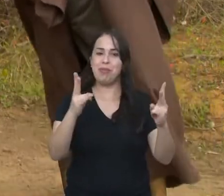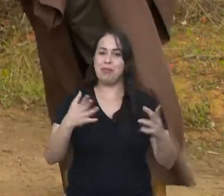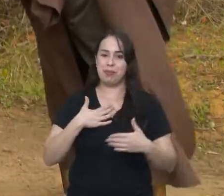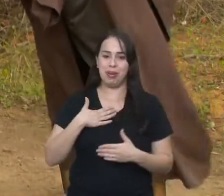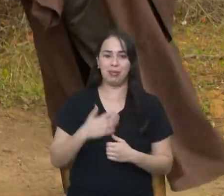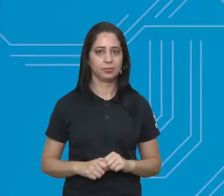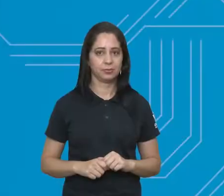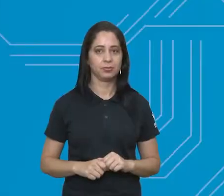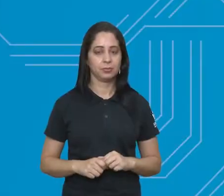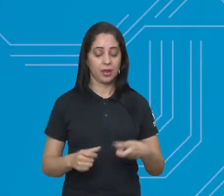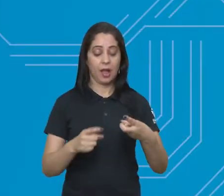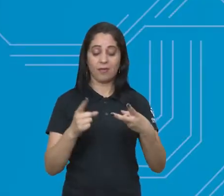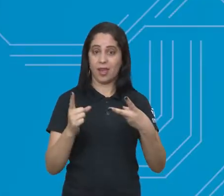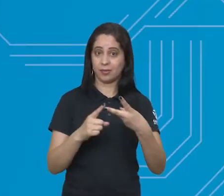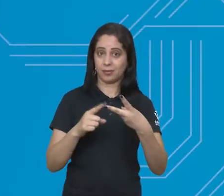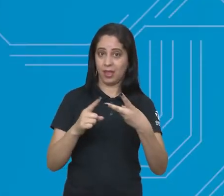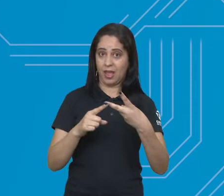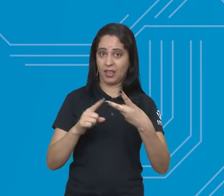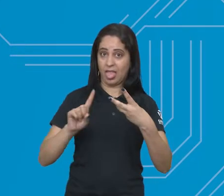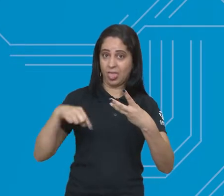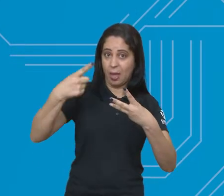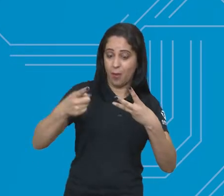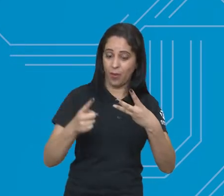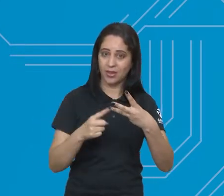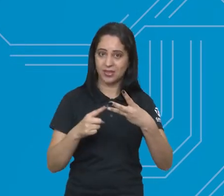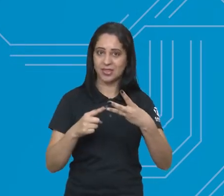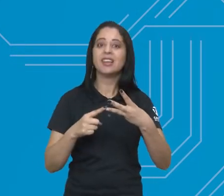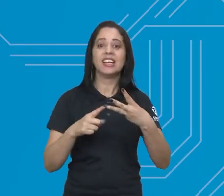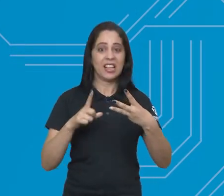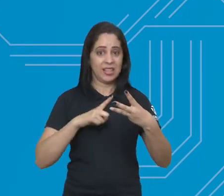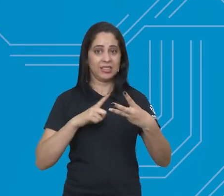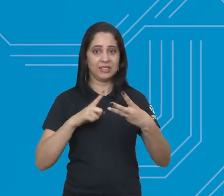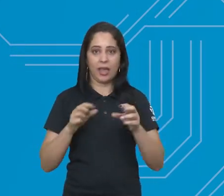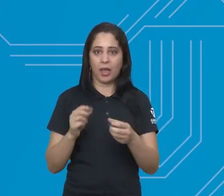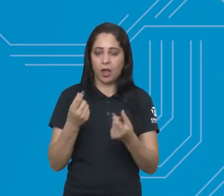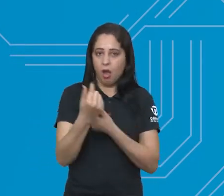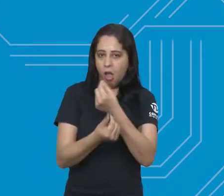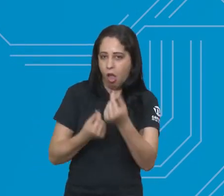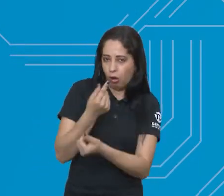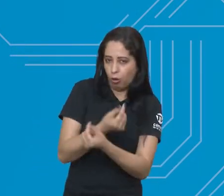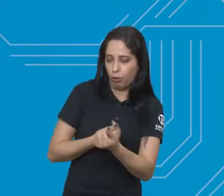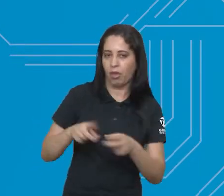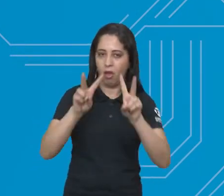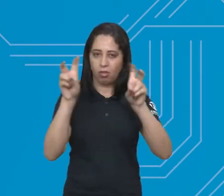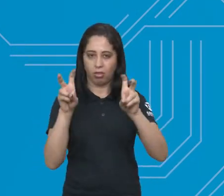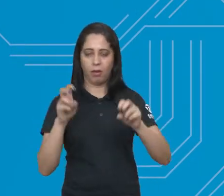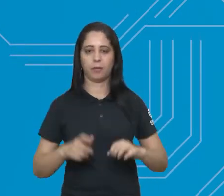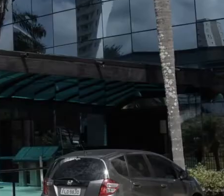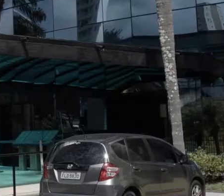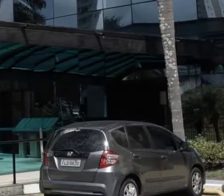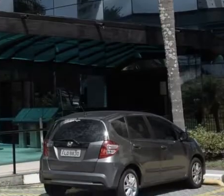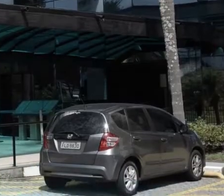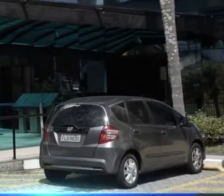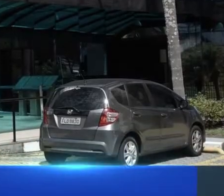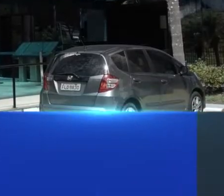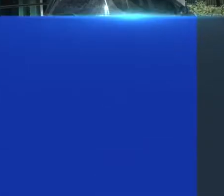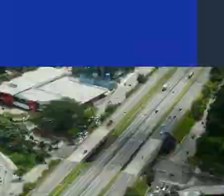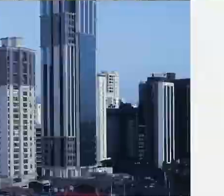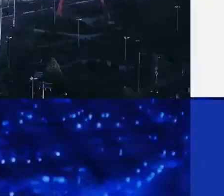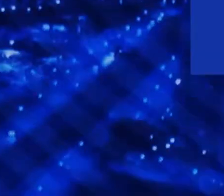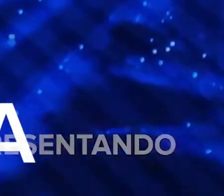gente faz. Agora nós vamos fazer uma pausa, mas depois do intervalo nós voltamos para falar de economia.